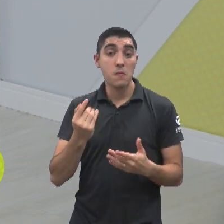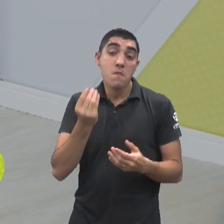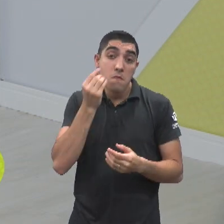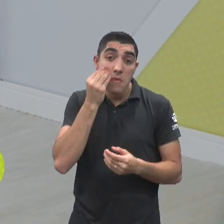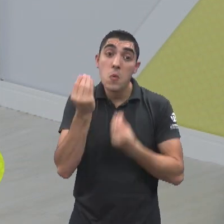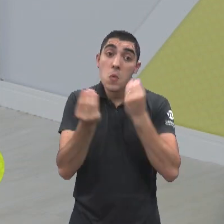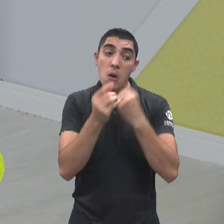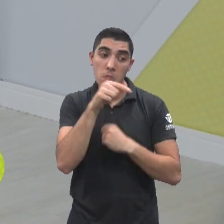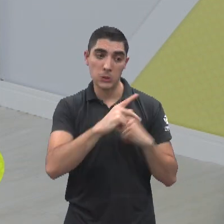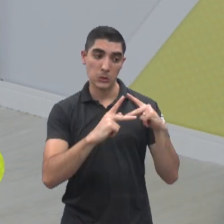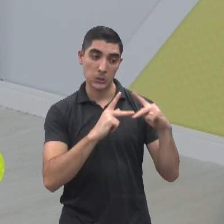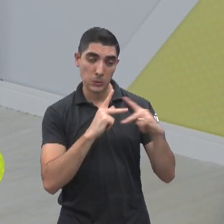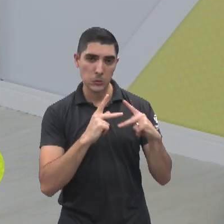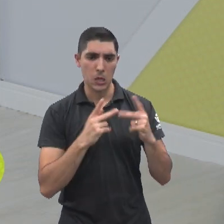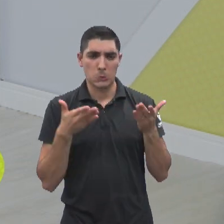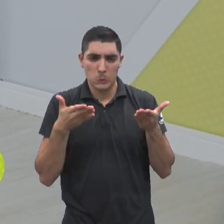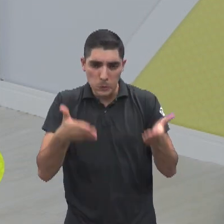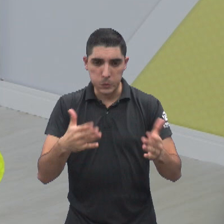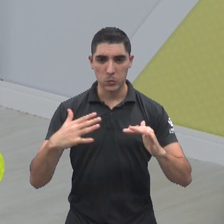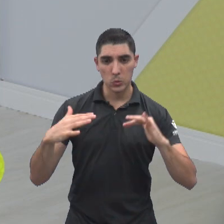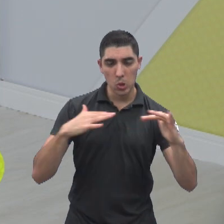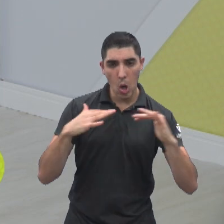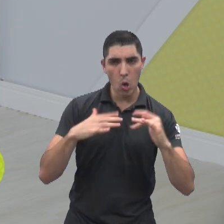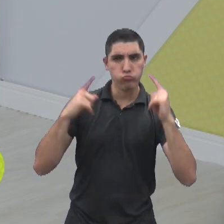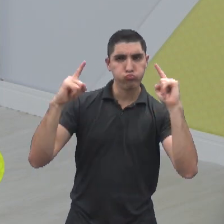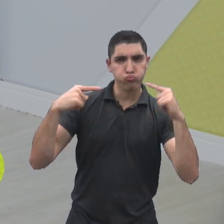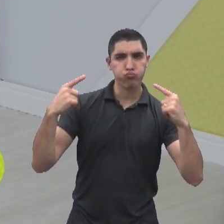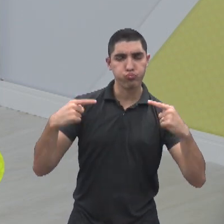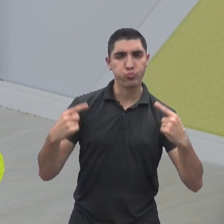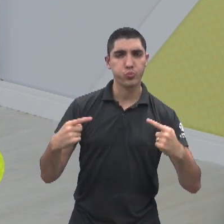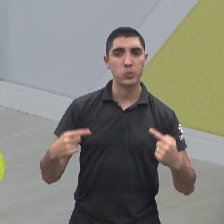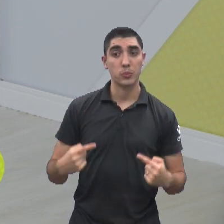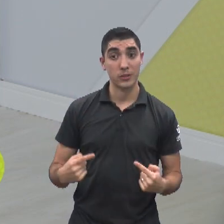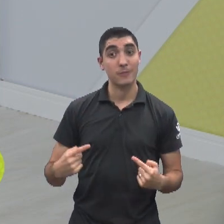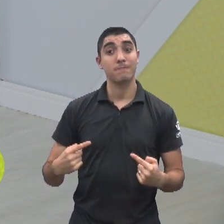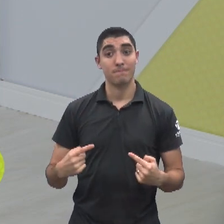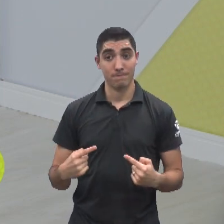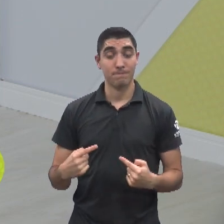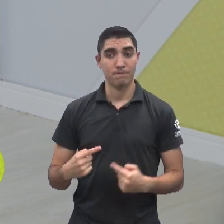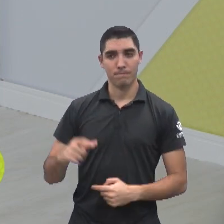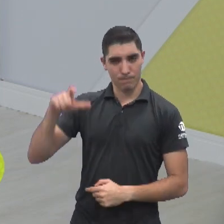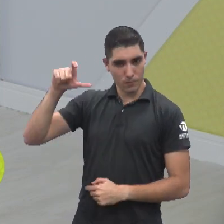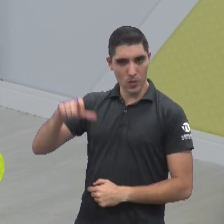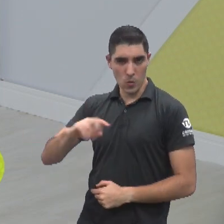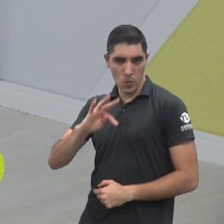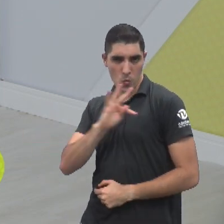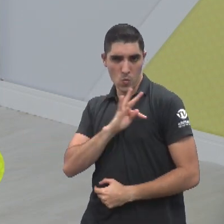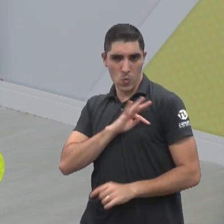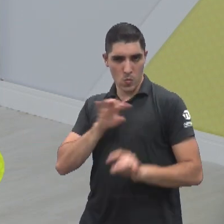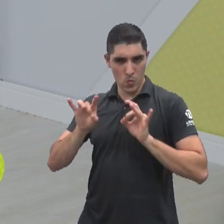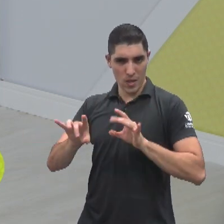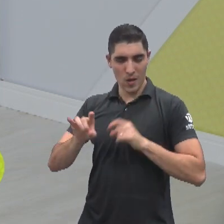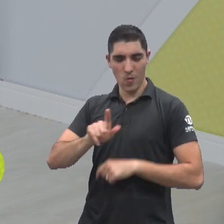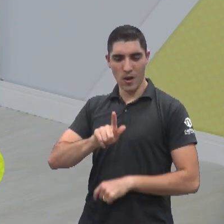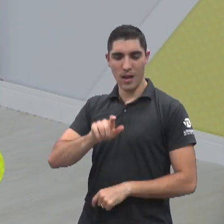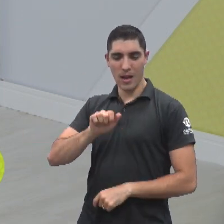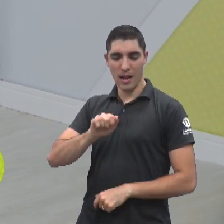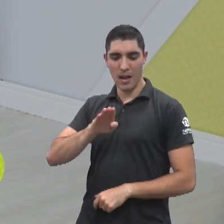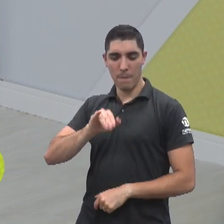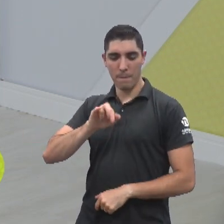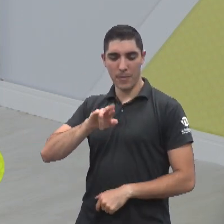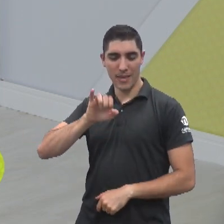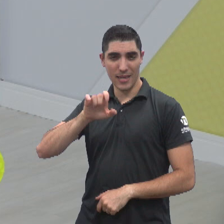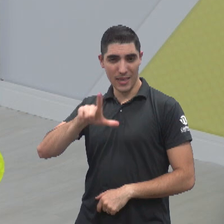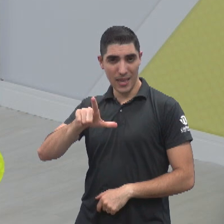esse elenco vai se comportar dentro de quadra, e o Gabriel Pichu também, que é um jovem treinador da